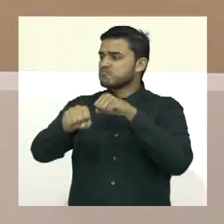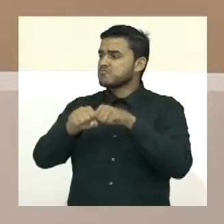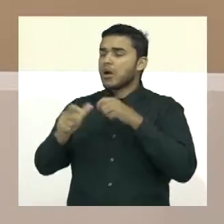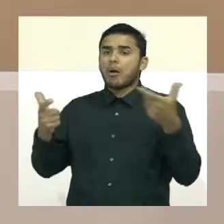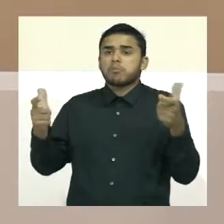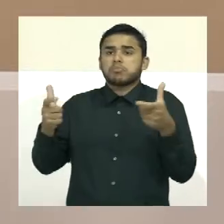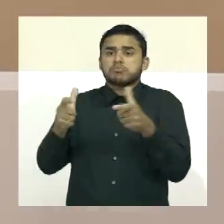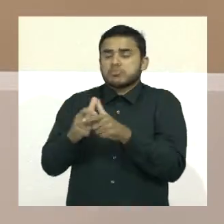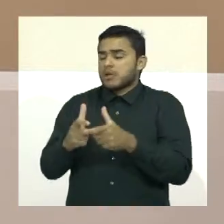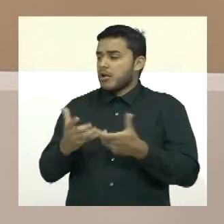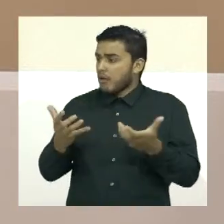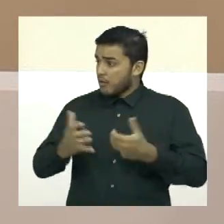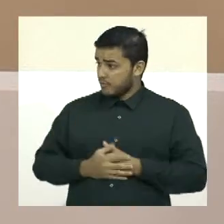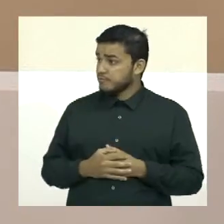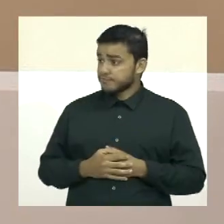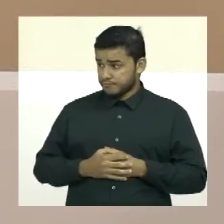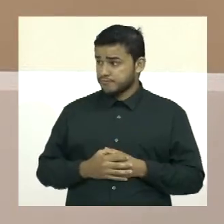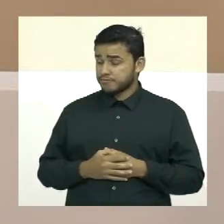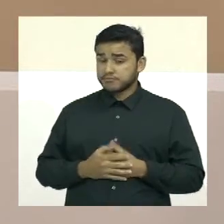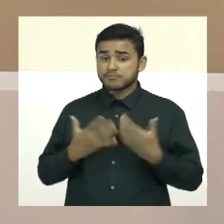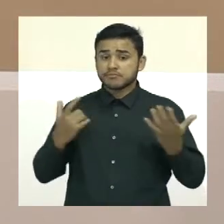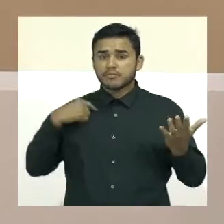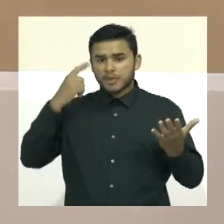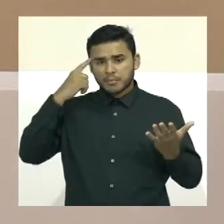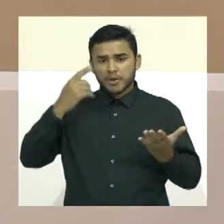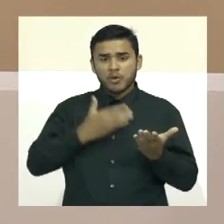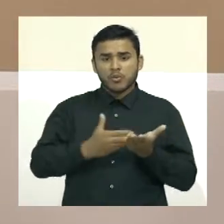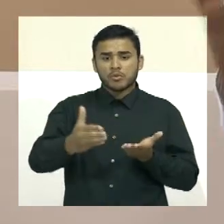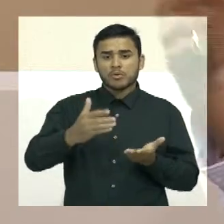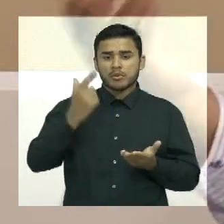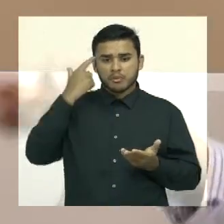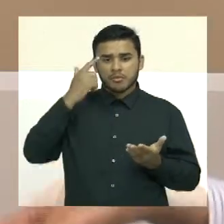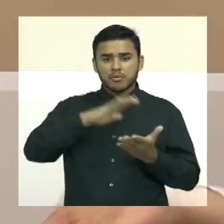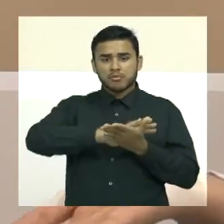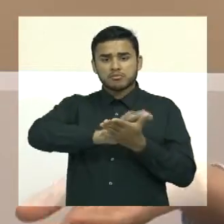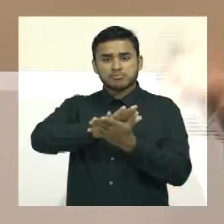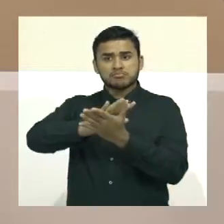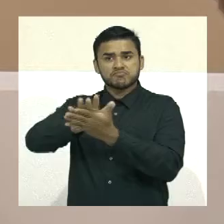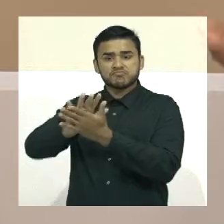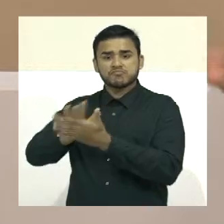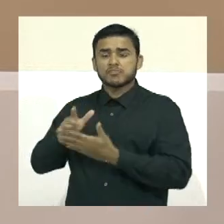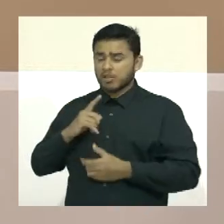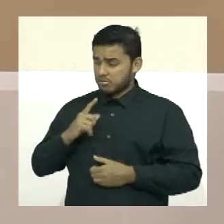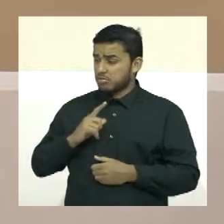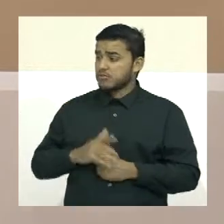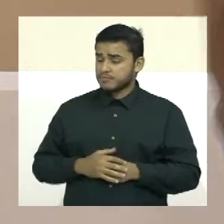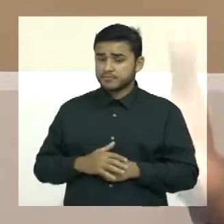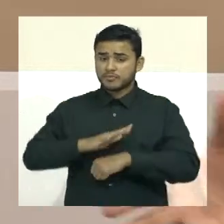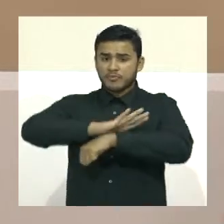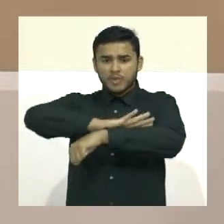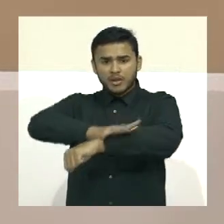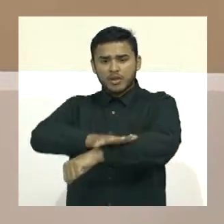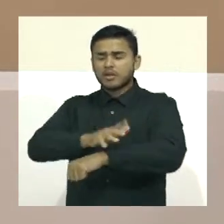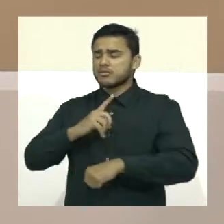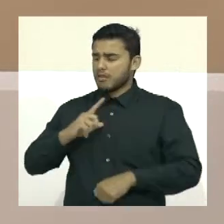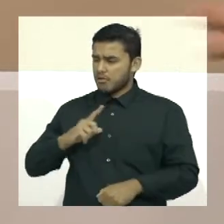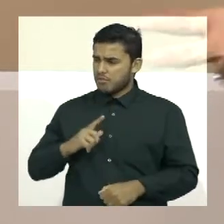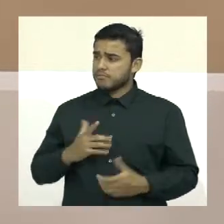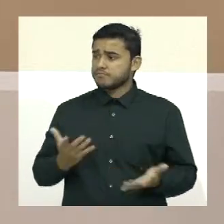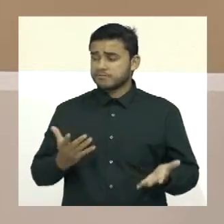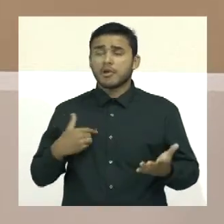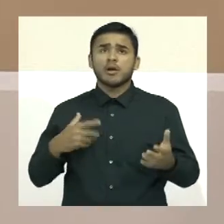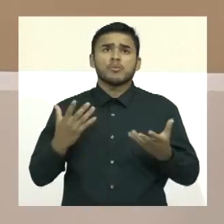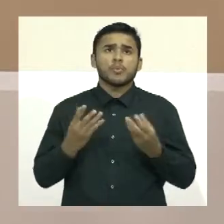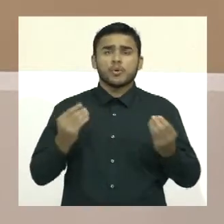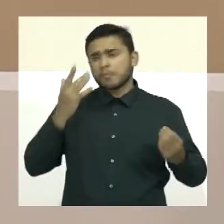que nasceu com o desejo racista de exterminar a raça negra. E estão aí progressistas e todos